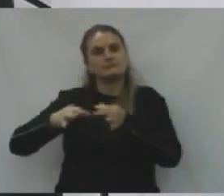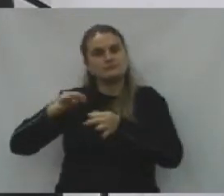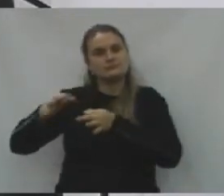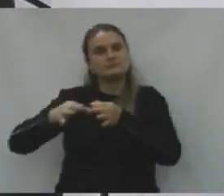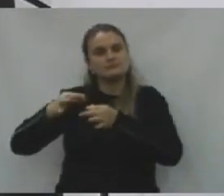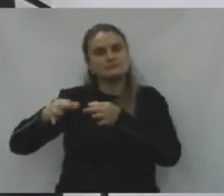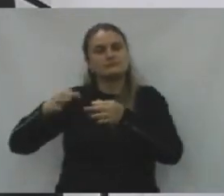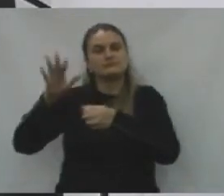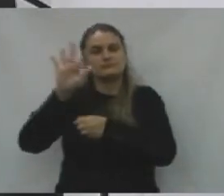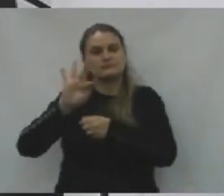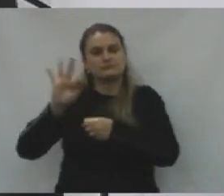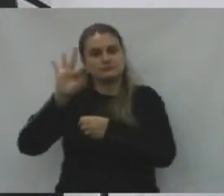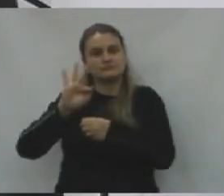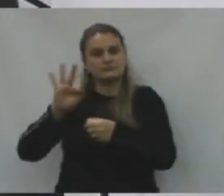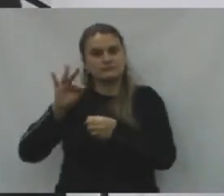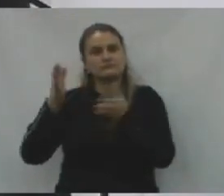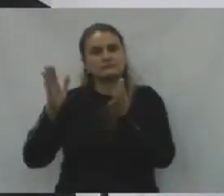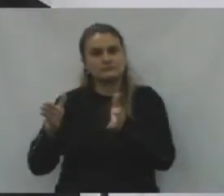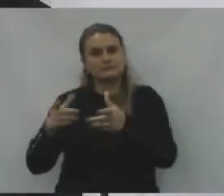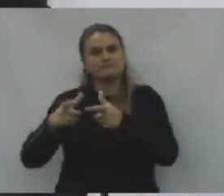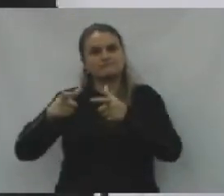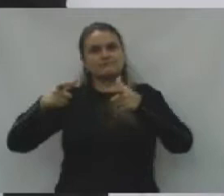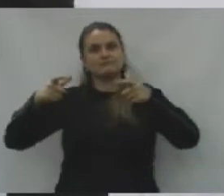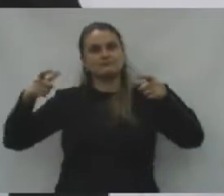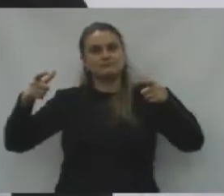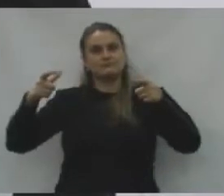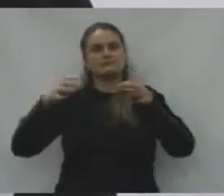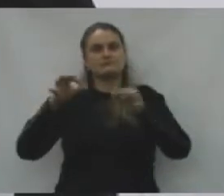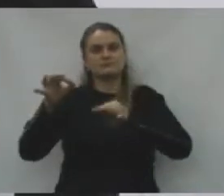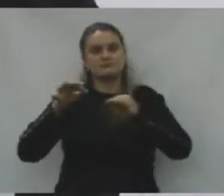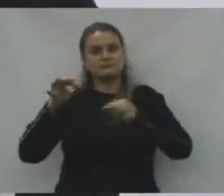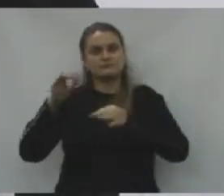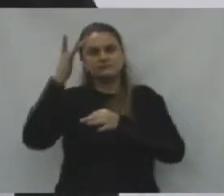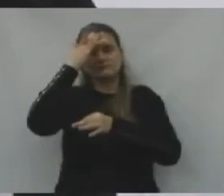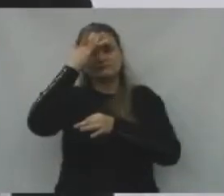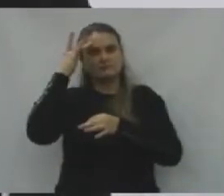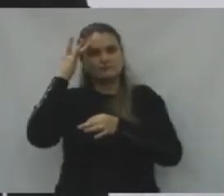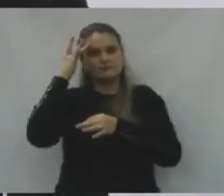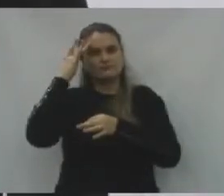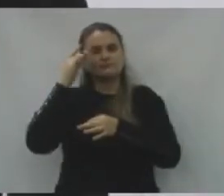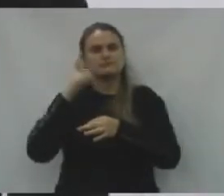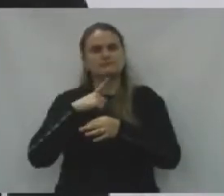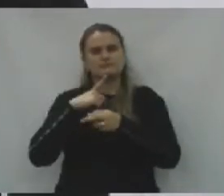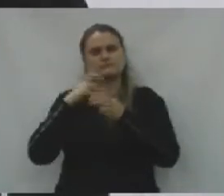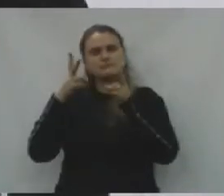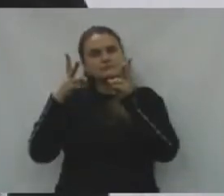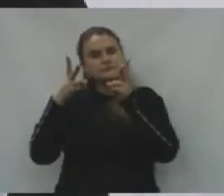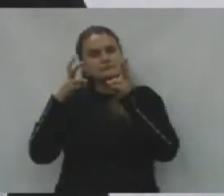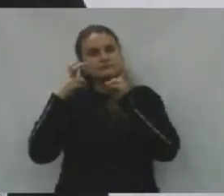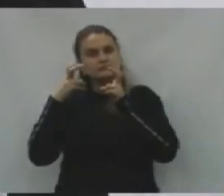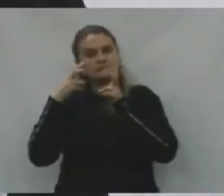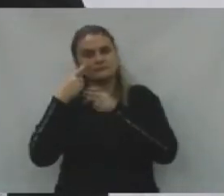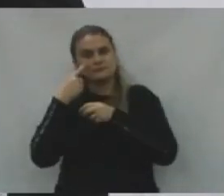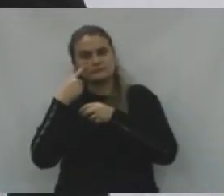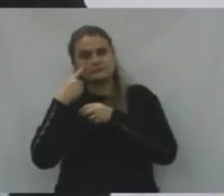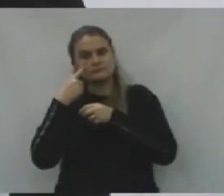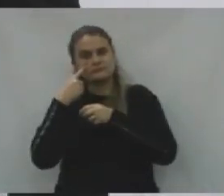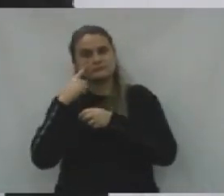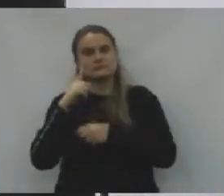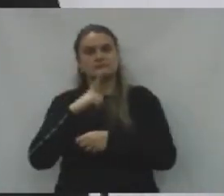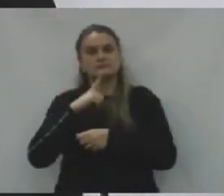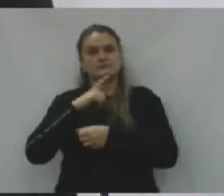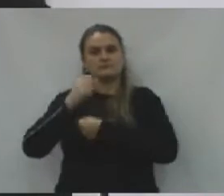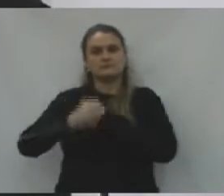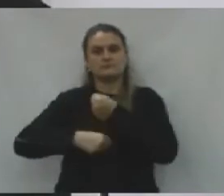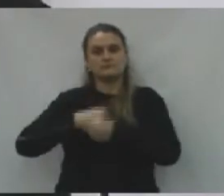cada vez mais a instituição, para agora um crescimento mais organizado e ordenado. Mas observem aqui do lado, nós